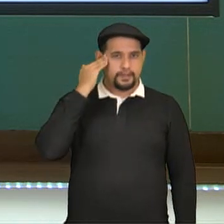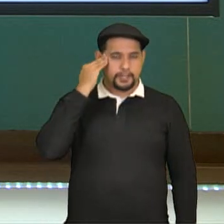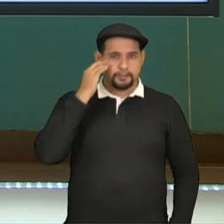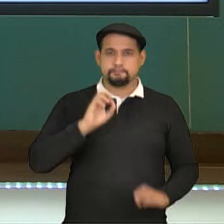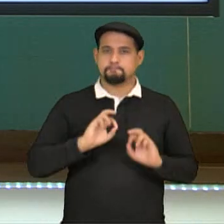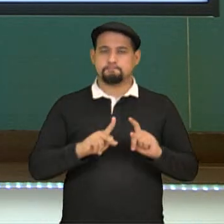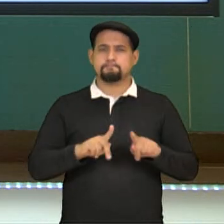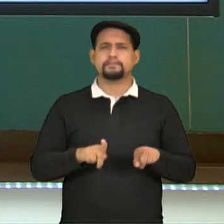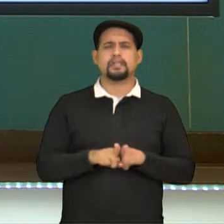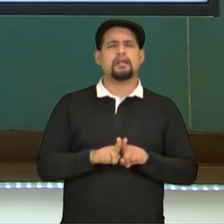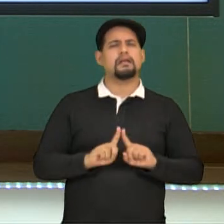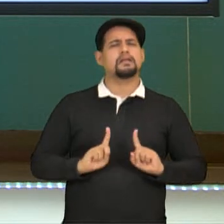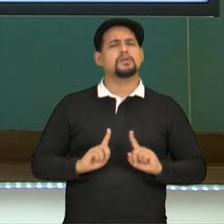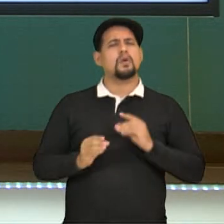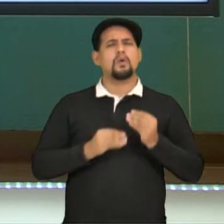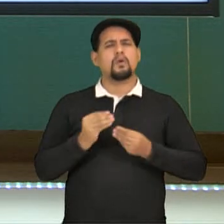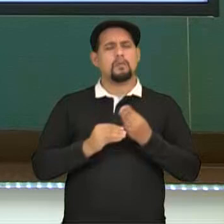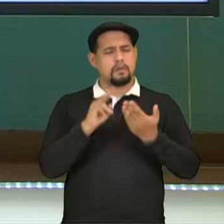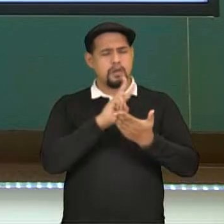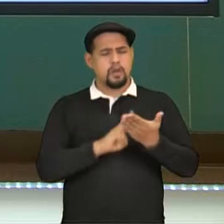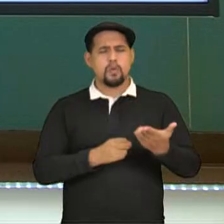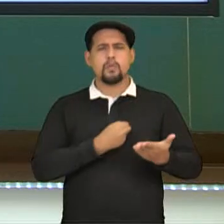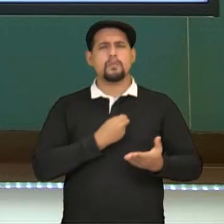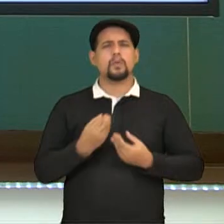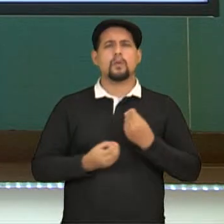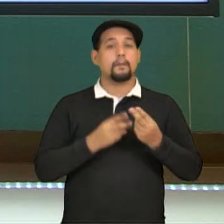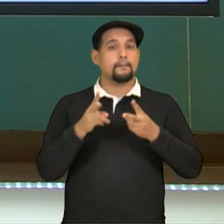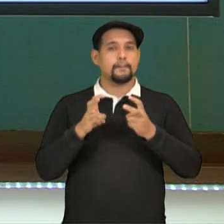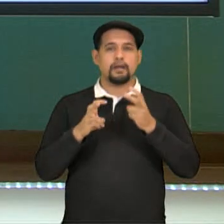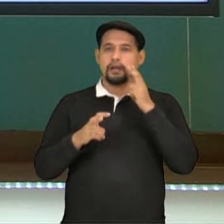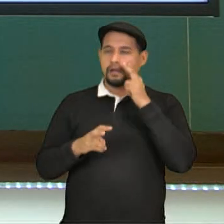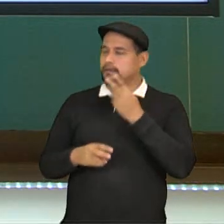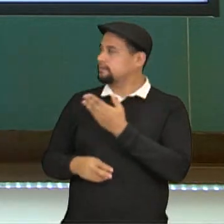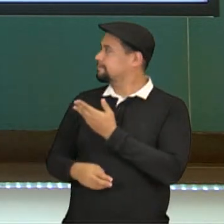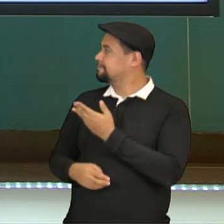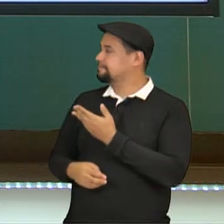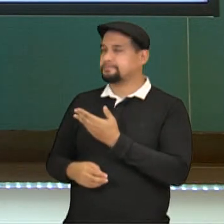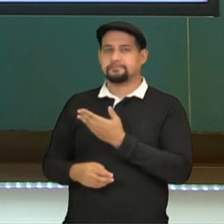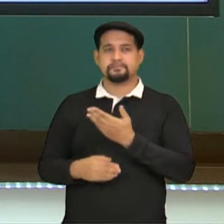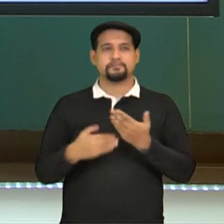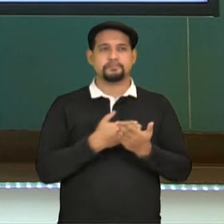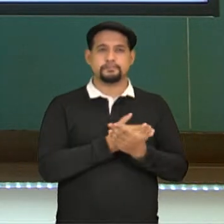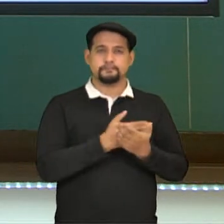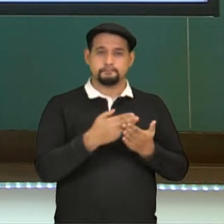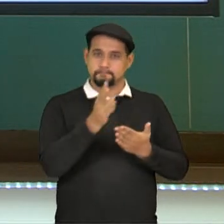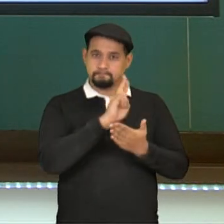Muito bem. E como é que eu leio esse número? Bom, prestem bastante atenção aqui. Eu vou começar a